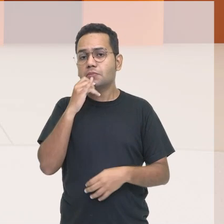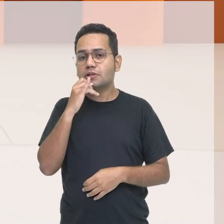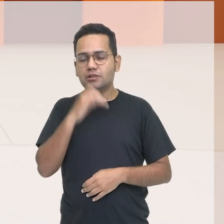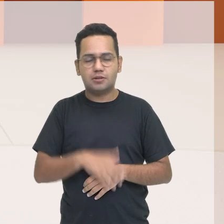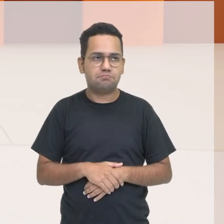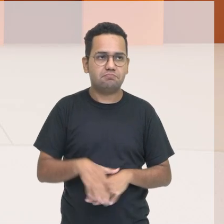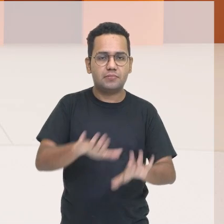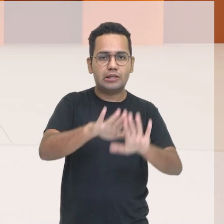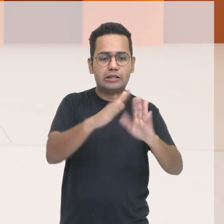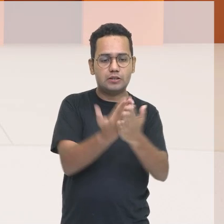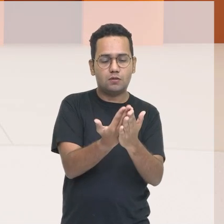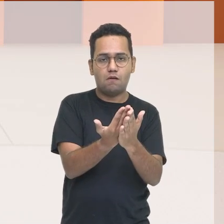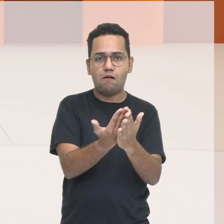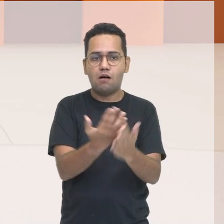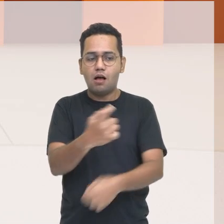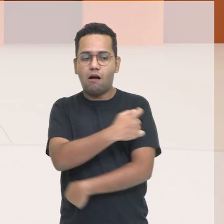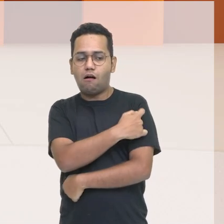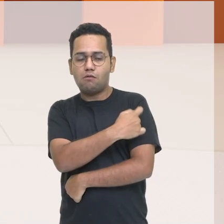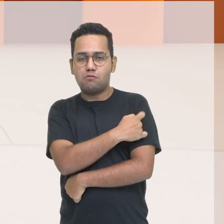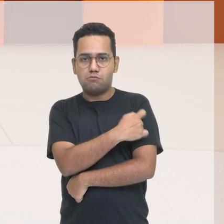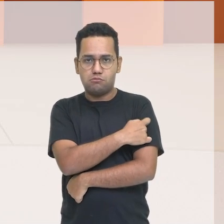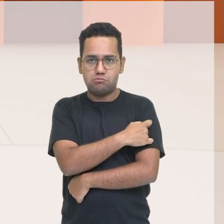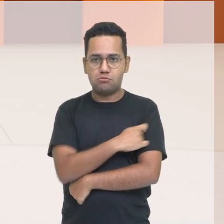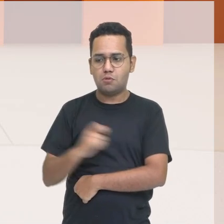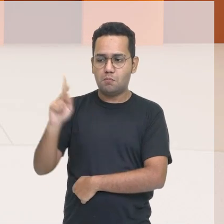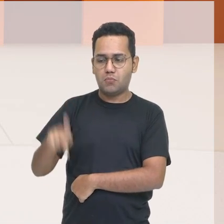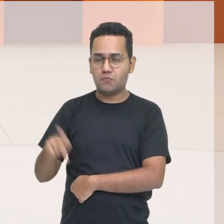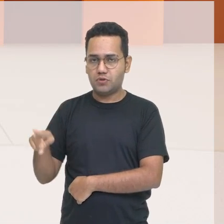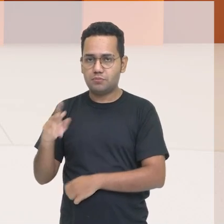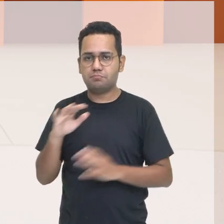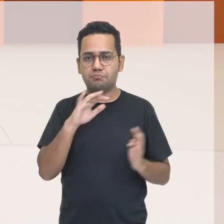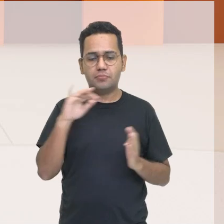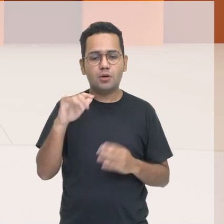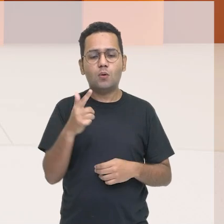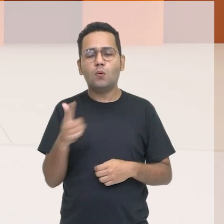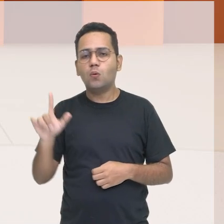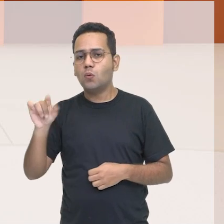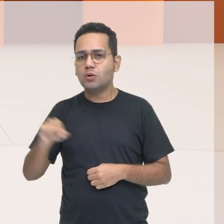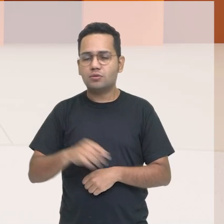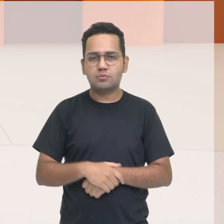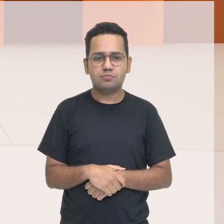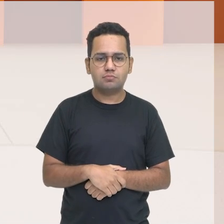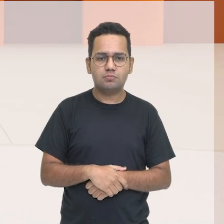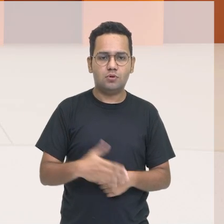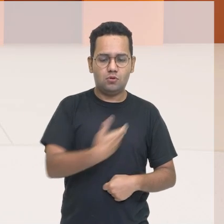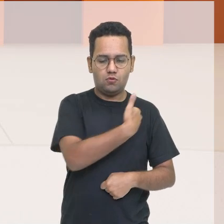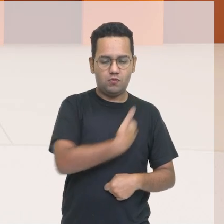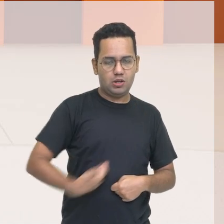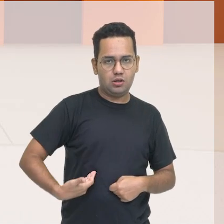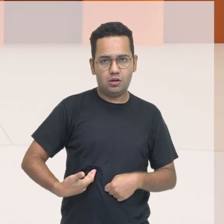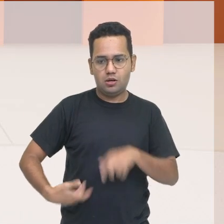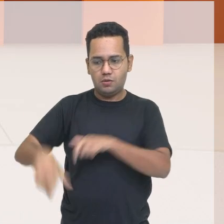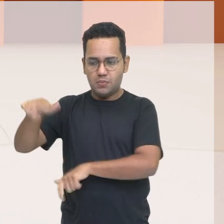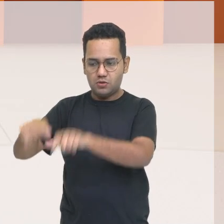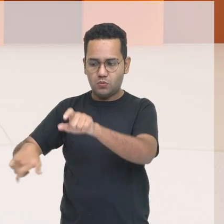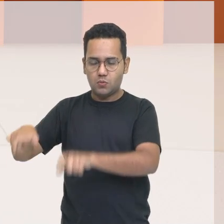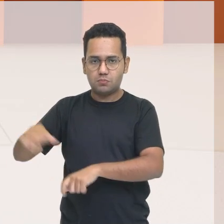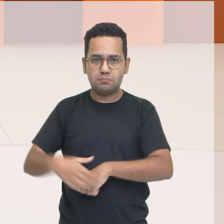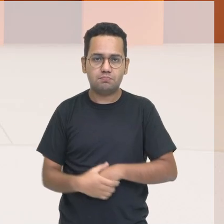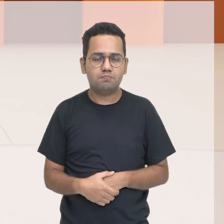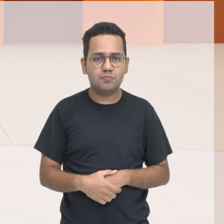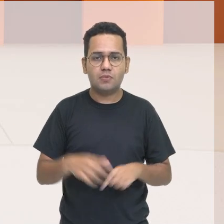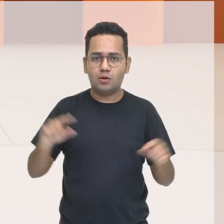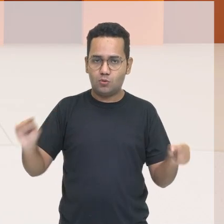e aluno também, né? E nas relações entre governantes e governados, né? Então, essa é a questão do poder,